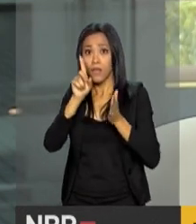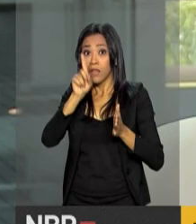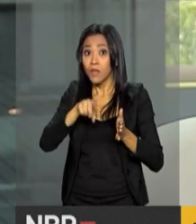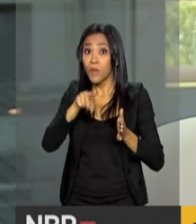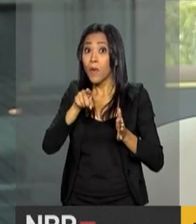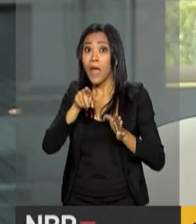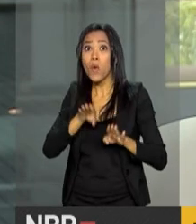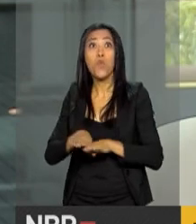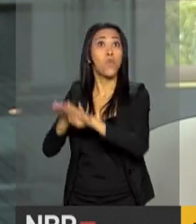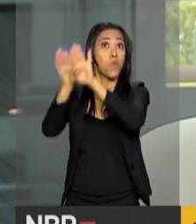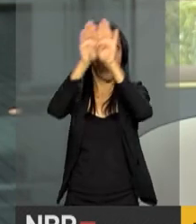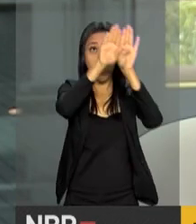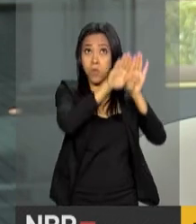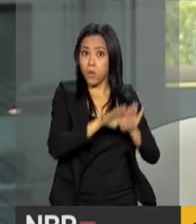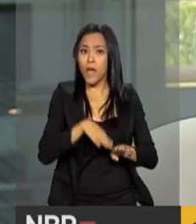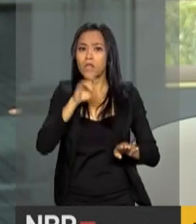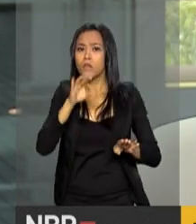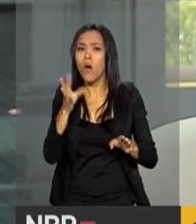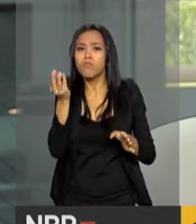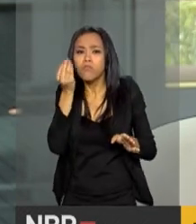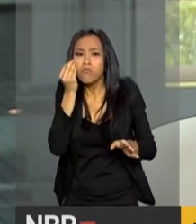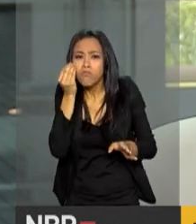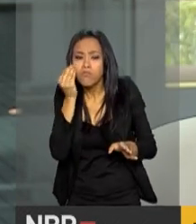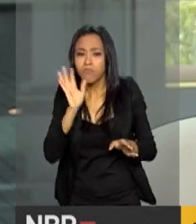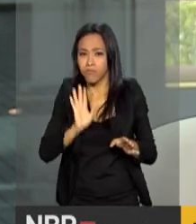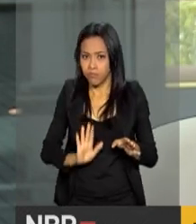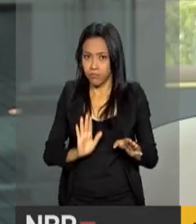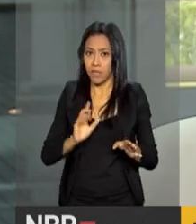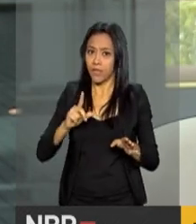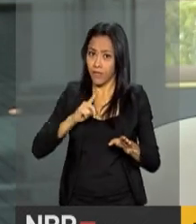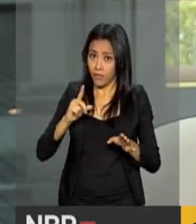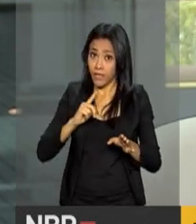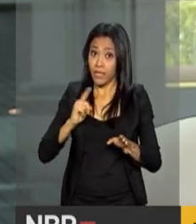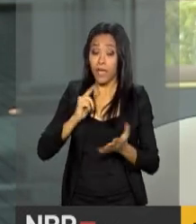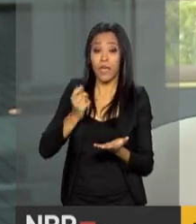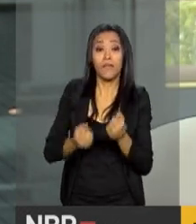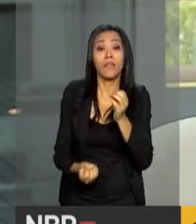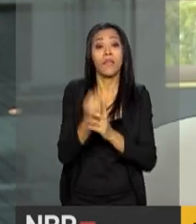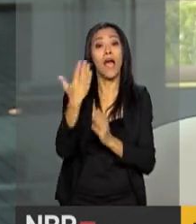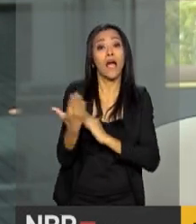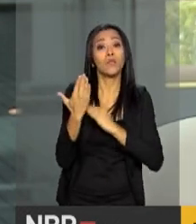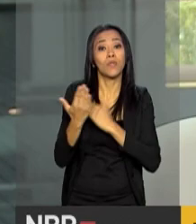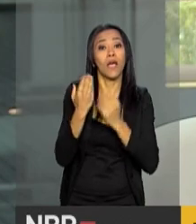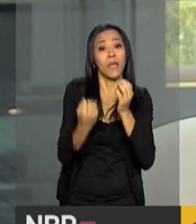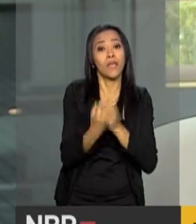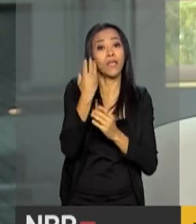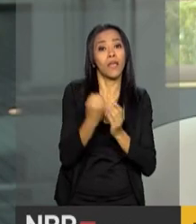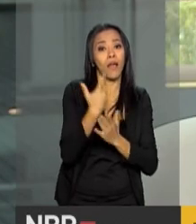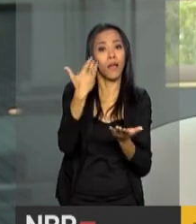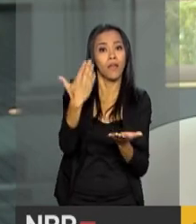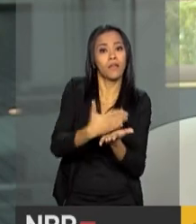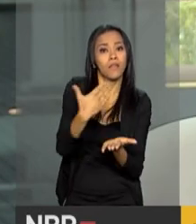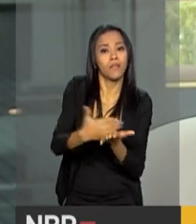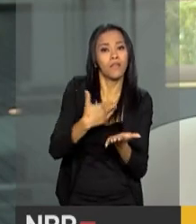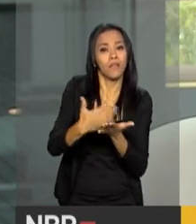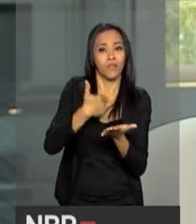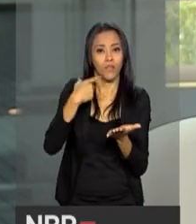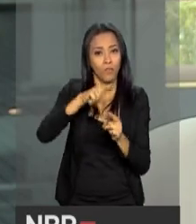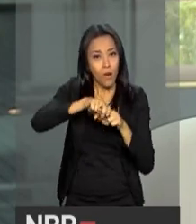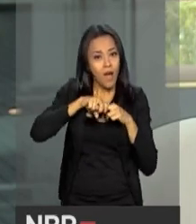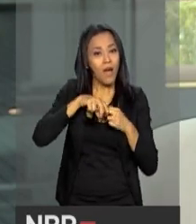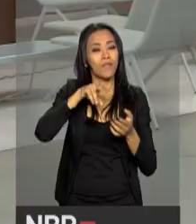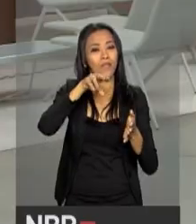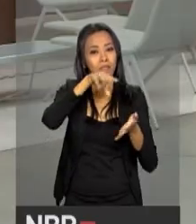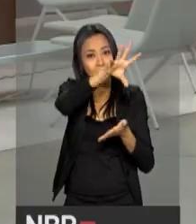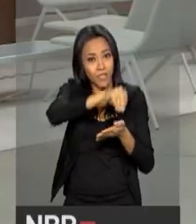amostral e conterá suplementos cadernos que poderão complementar as informações coletadas durante